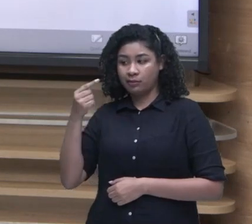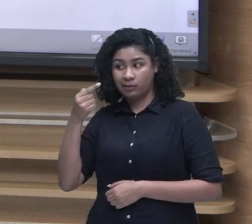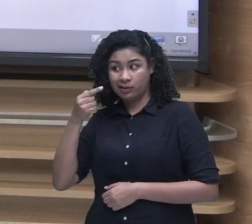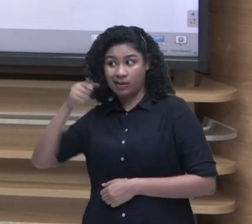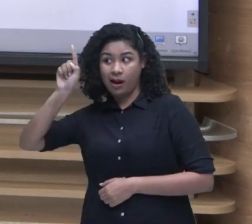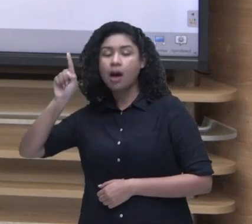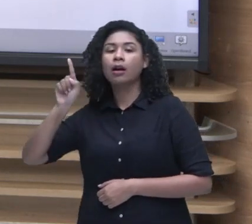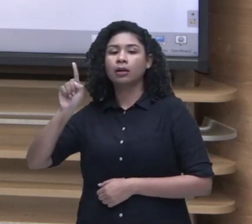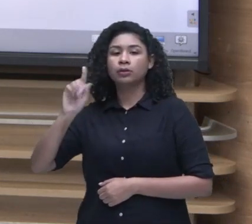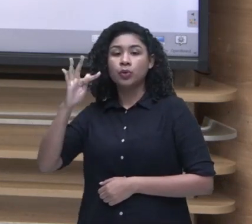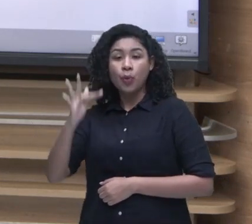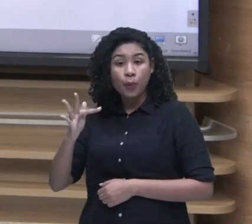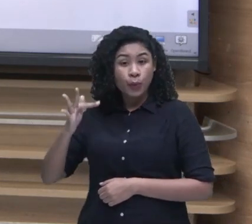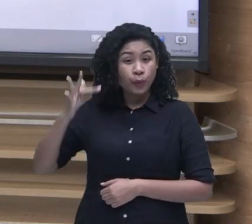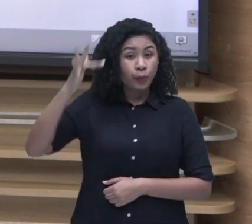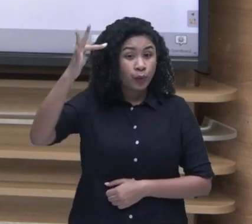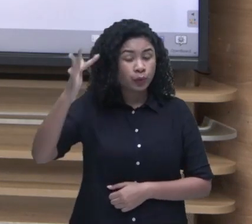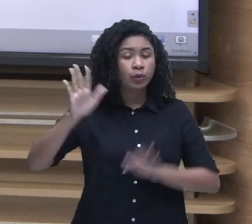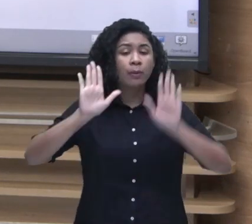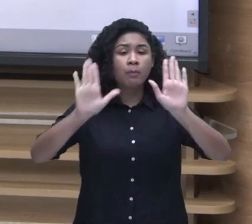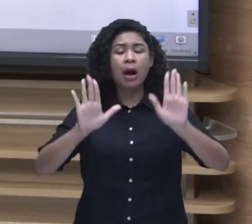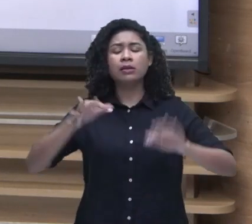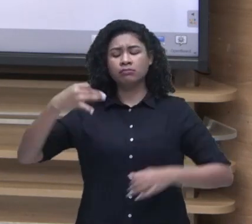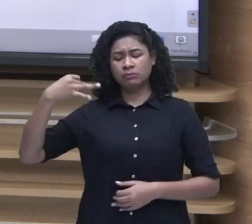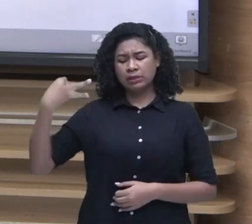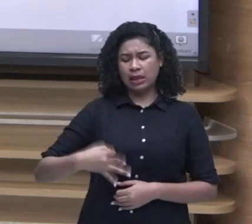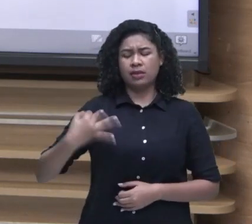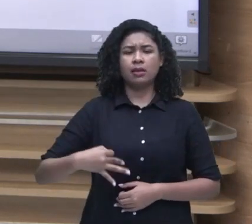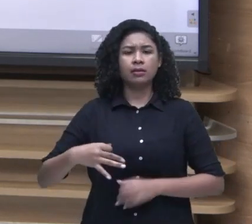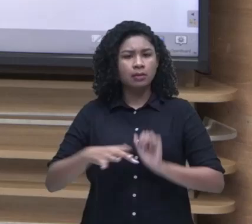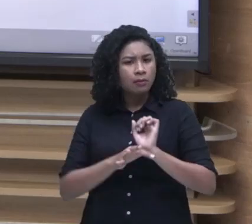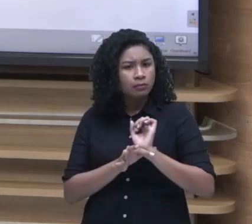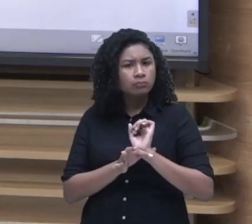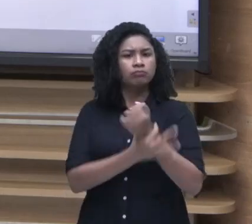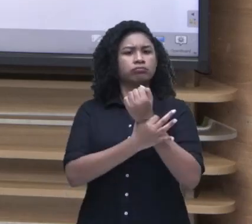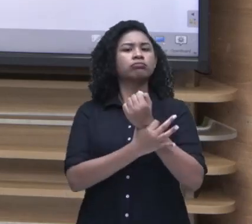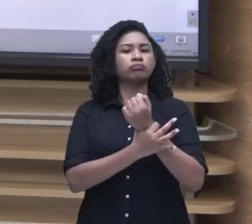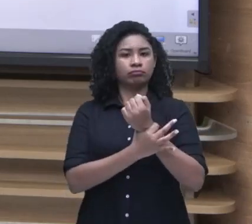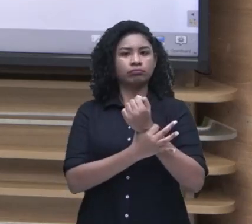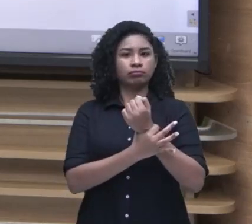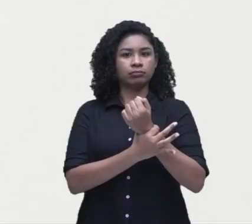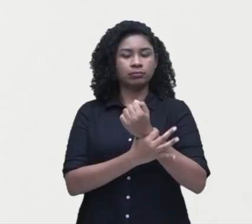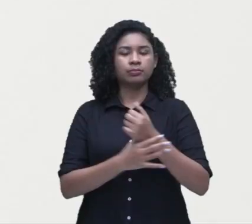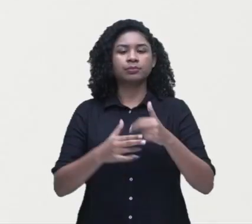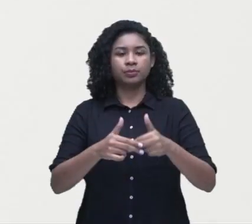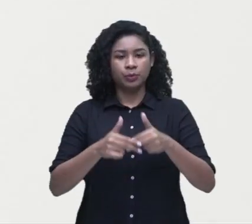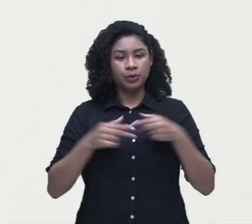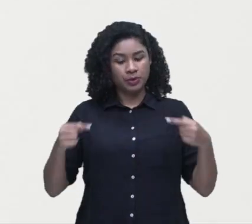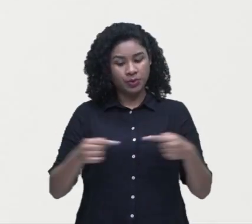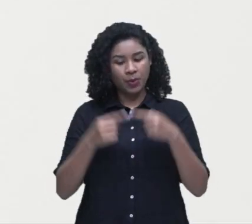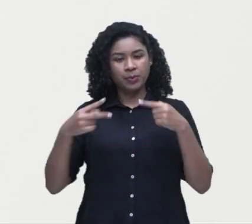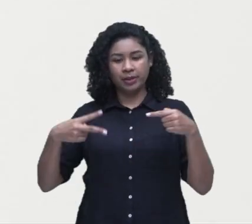ela chorará. Então, este representa o modo indicativo.